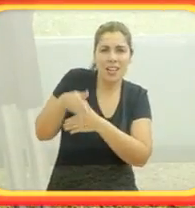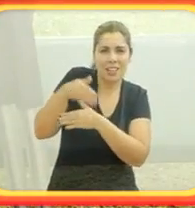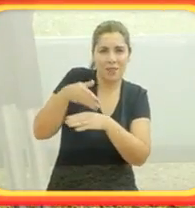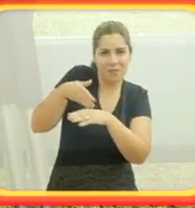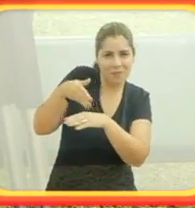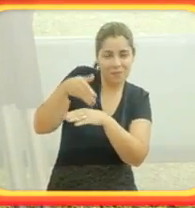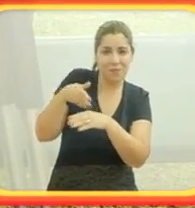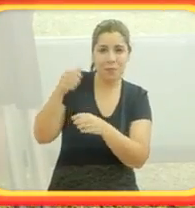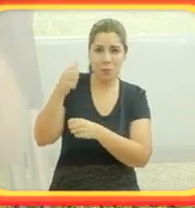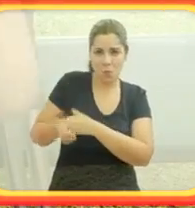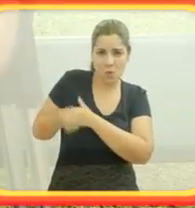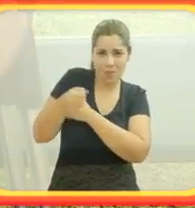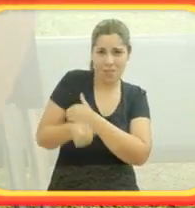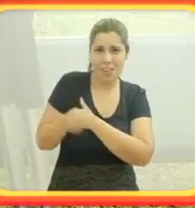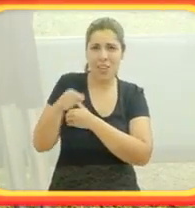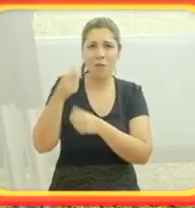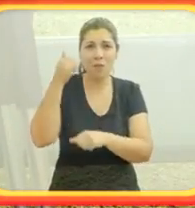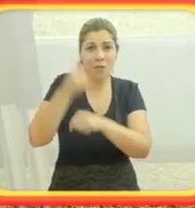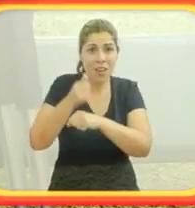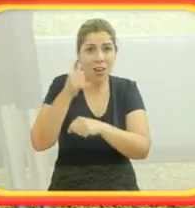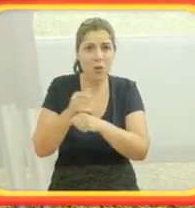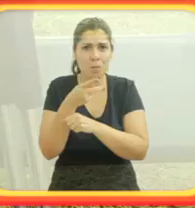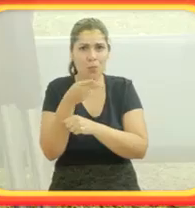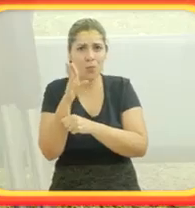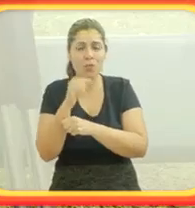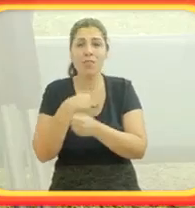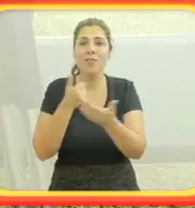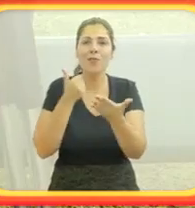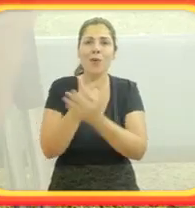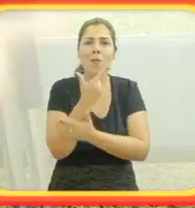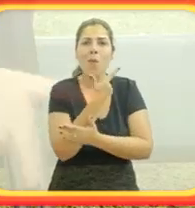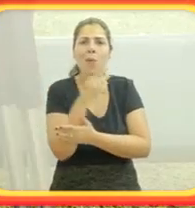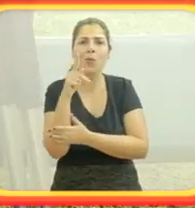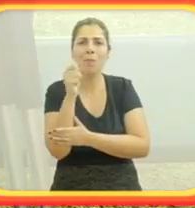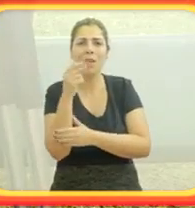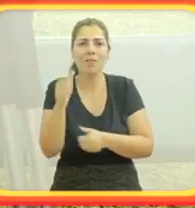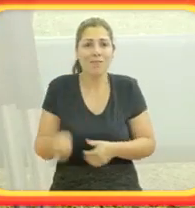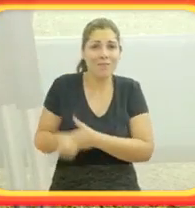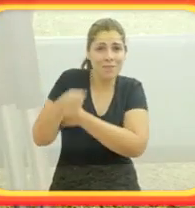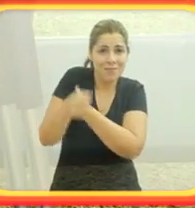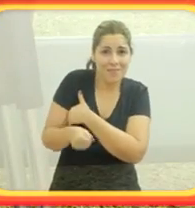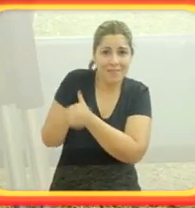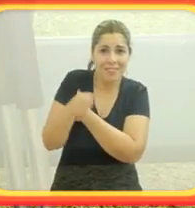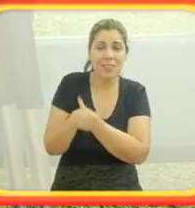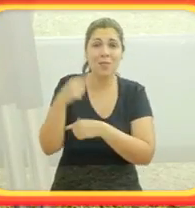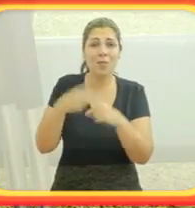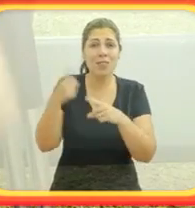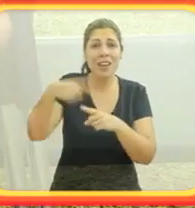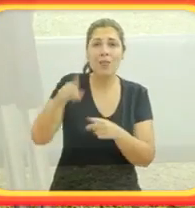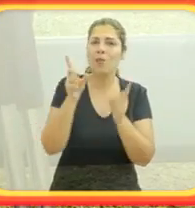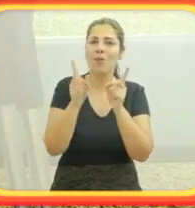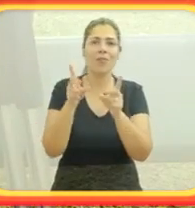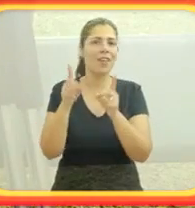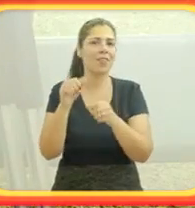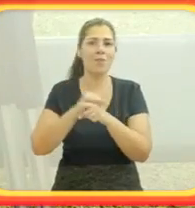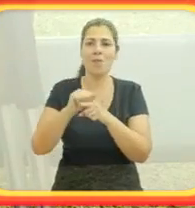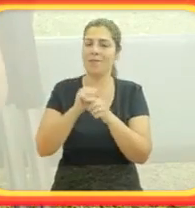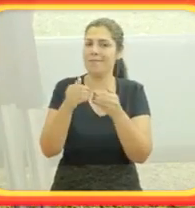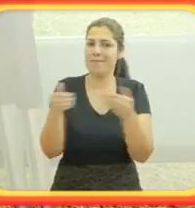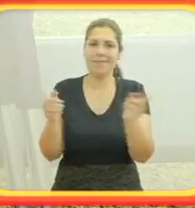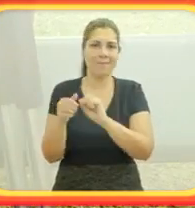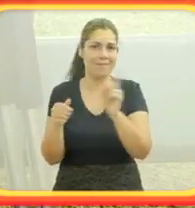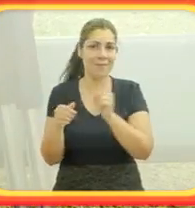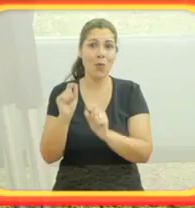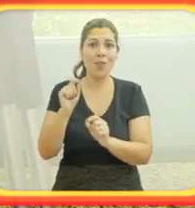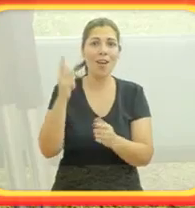puro. Comprei um outro par de muletas, porque eles não vendem a borrachinha separado. E aí acabou que o novo par de muletas